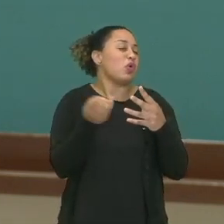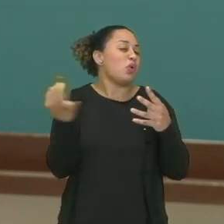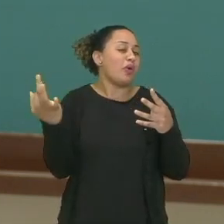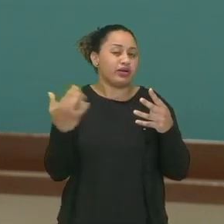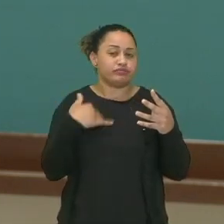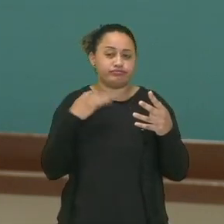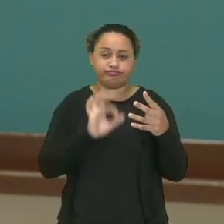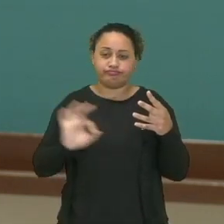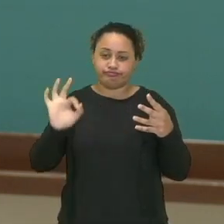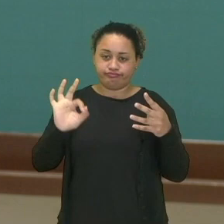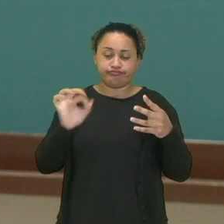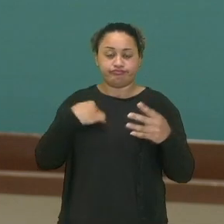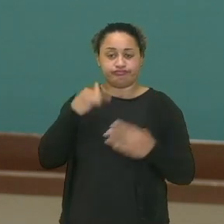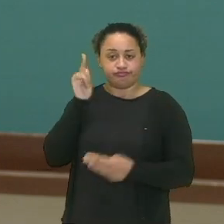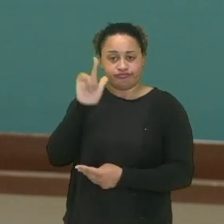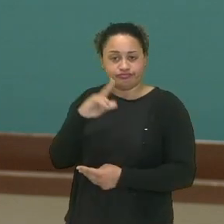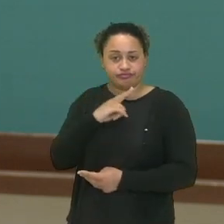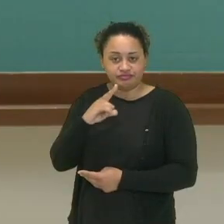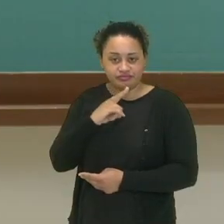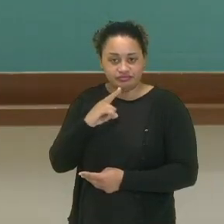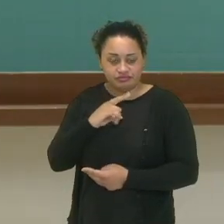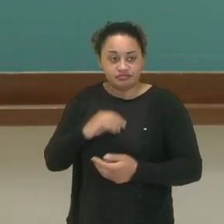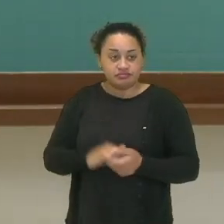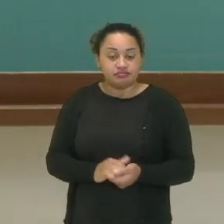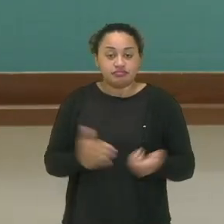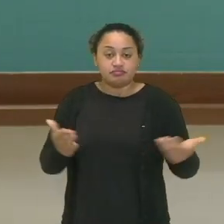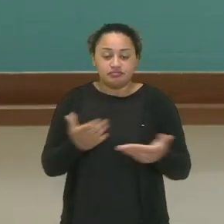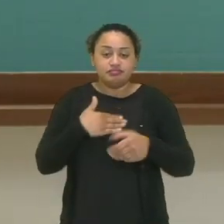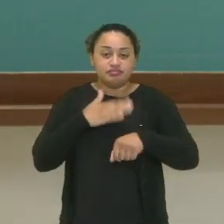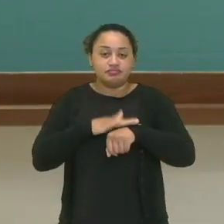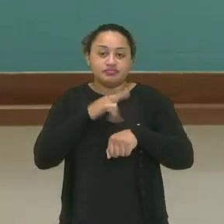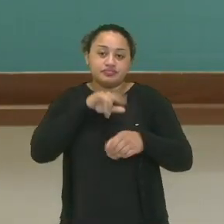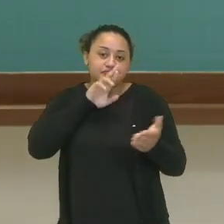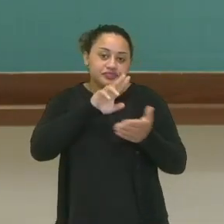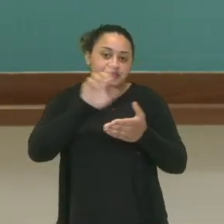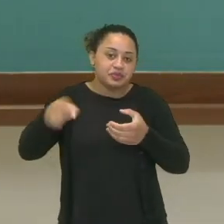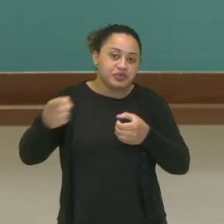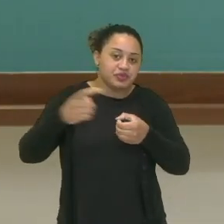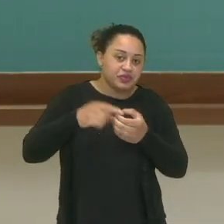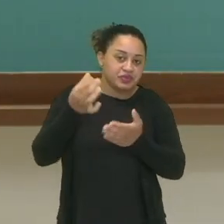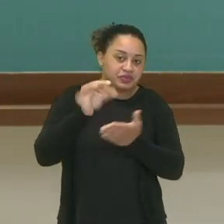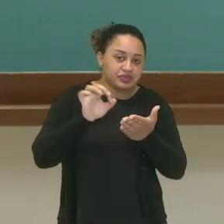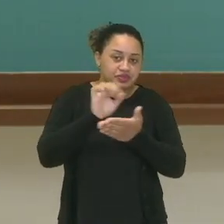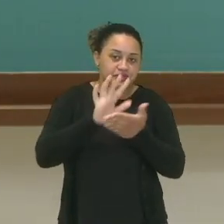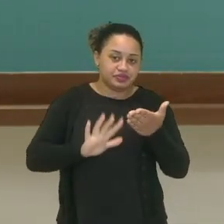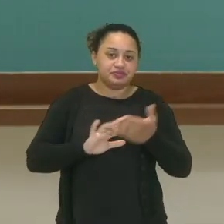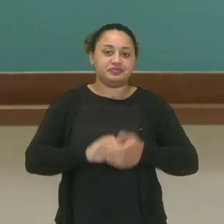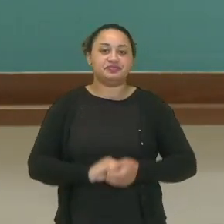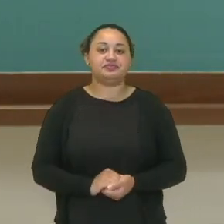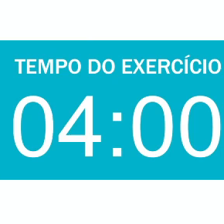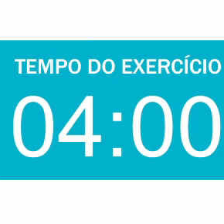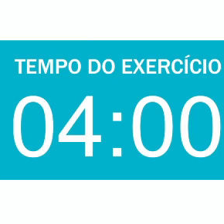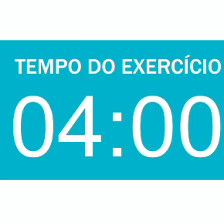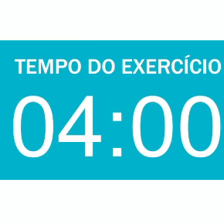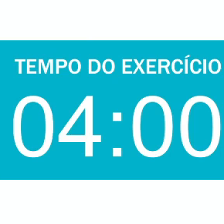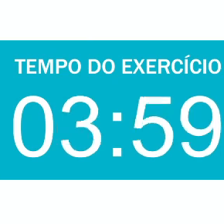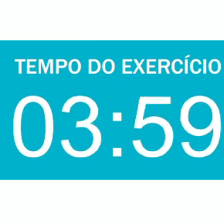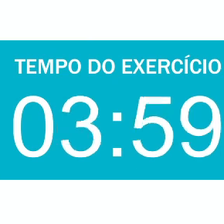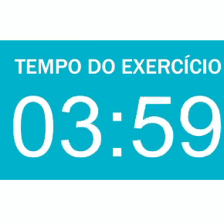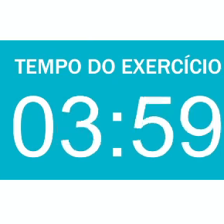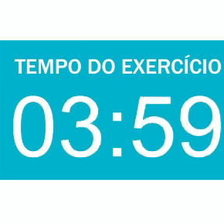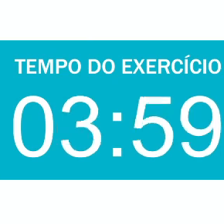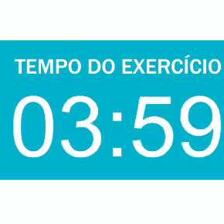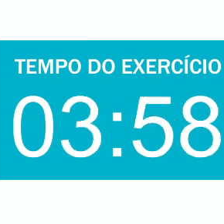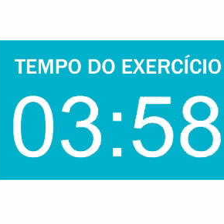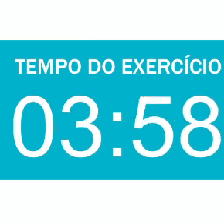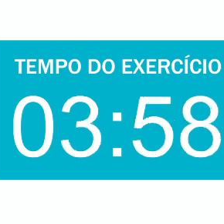e também uma volta completa, tá bom? O prof vai dar aquele tempinho para vocês e eu já retomo aqui para a gente fazer a correção.